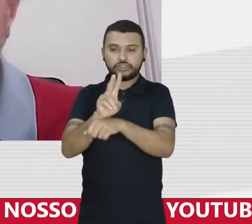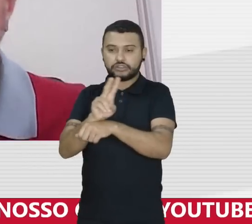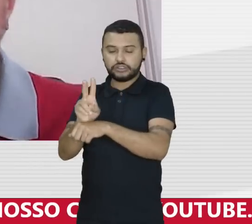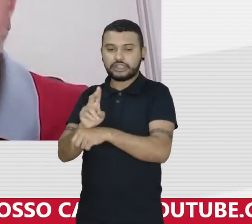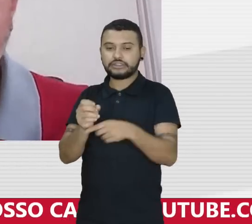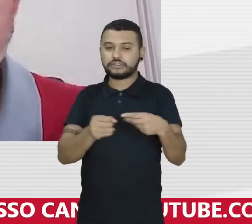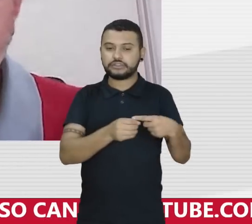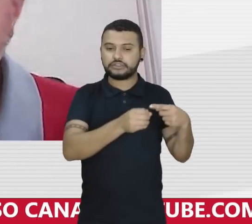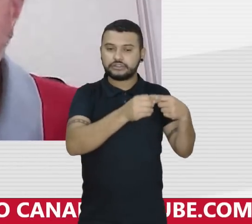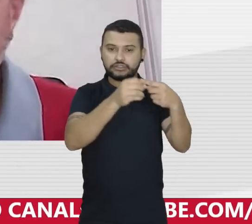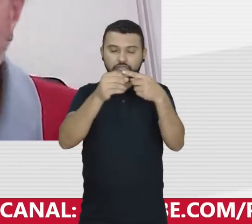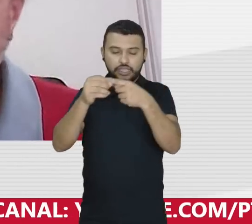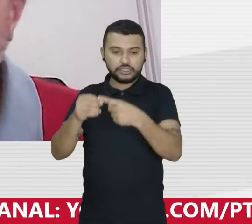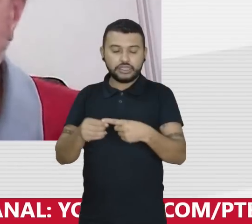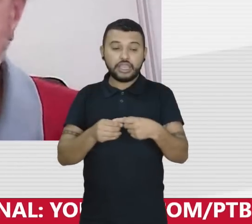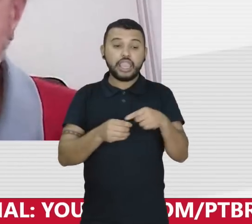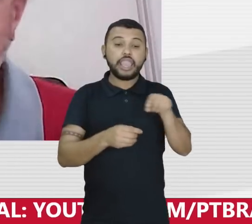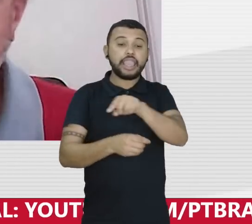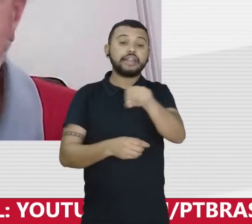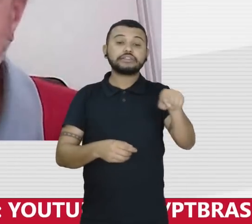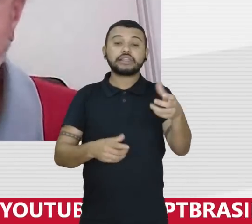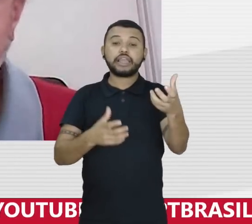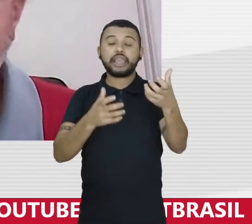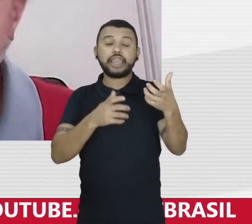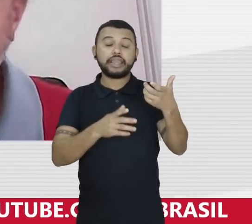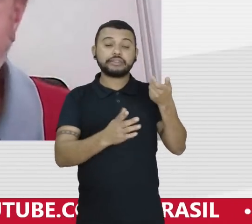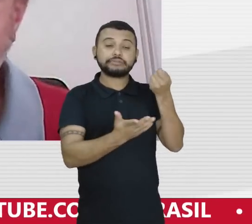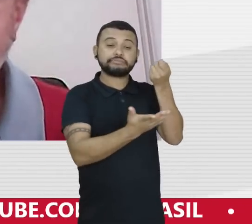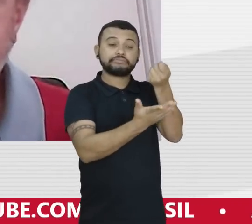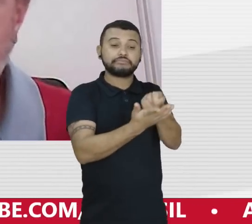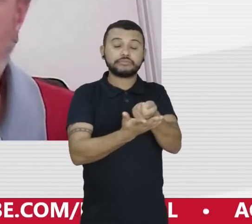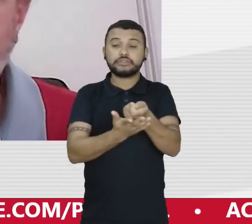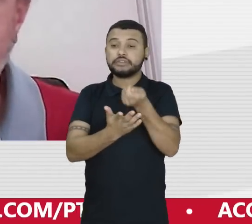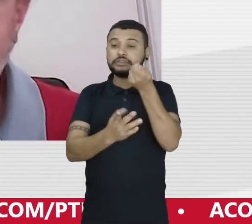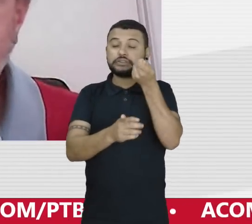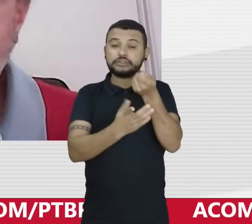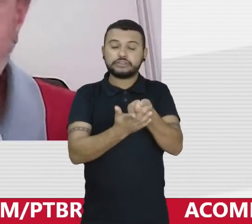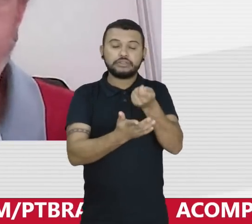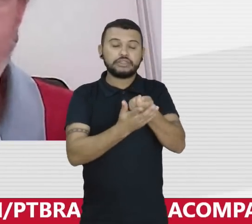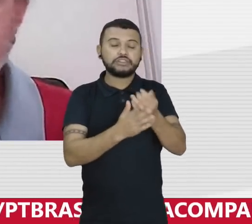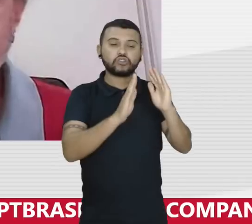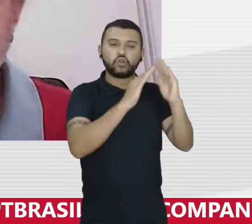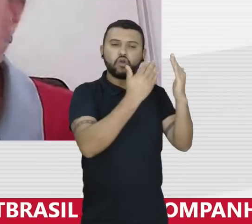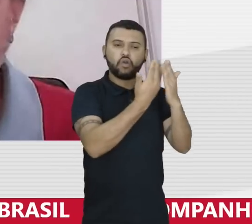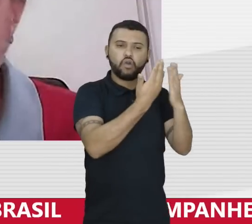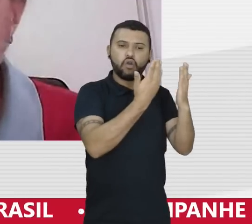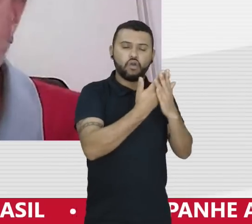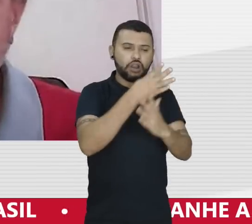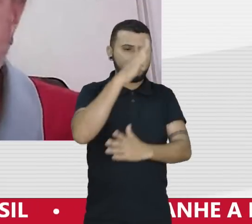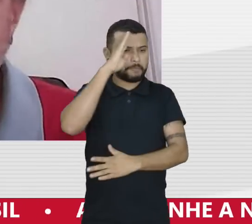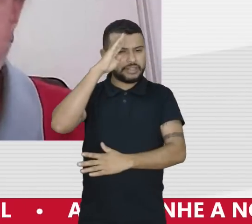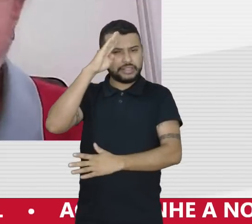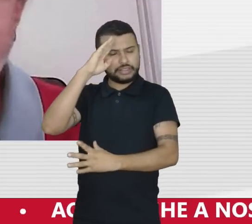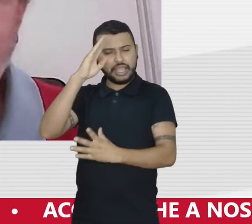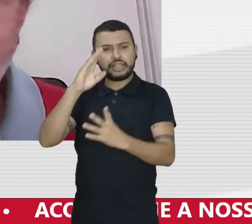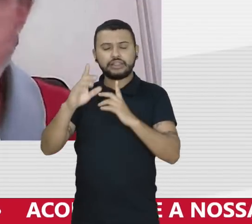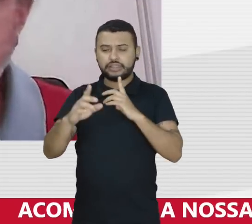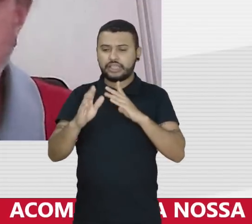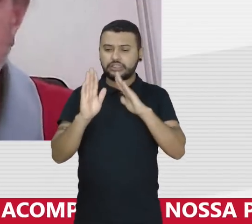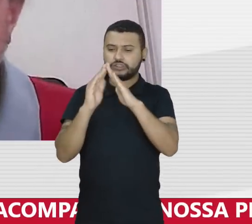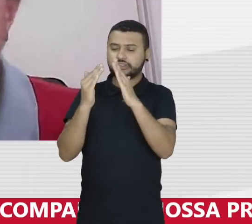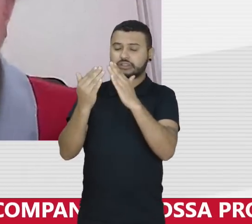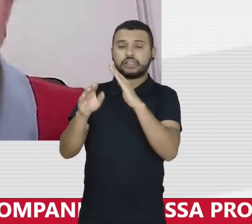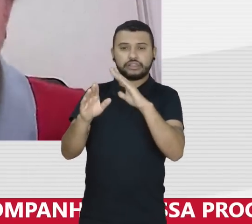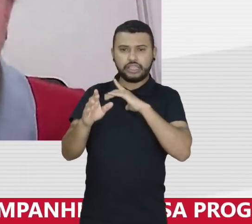municípios, e que agora querem impor com esse projeto de militarização das escolas, que vários estados do Brasil